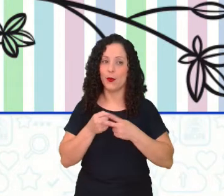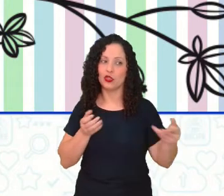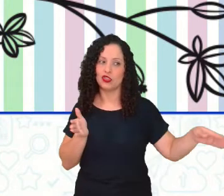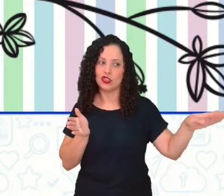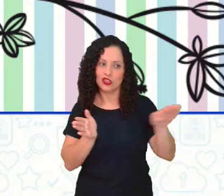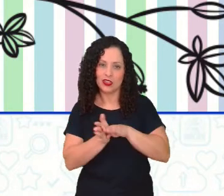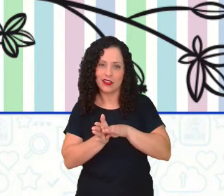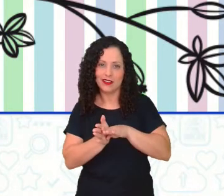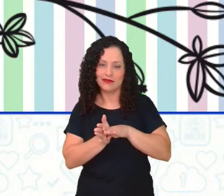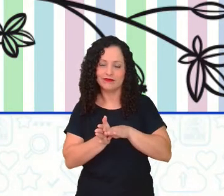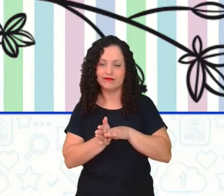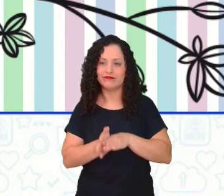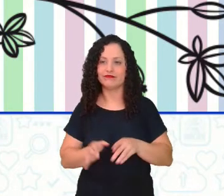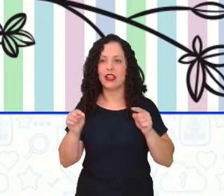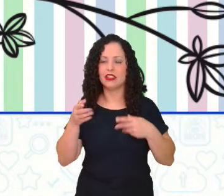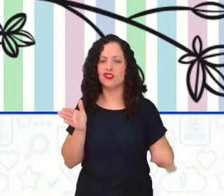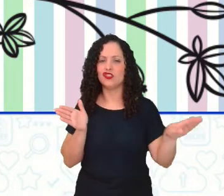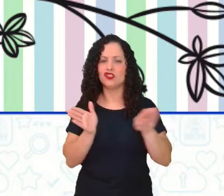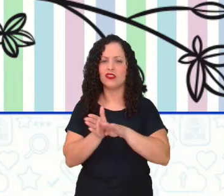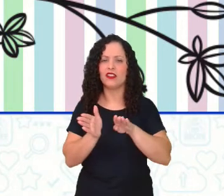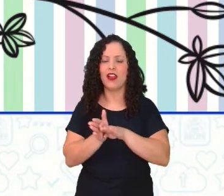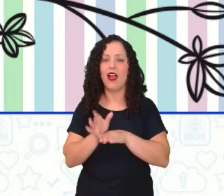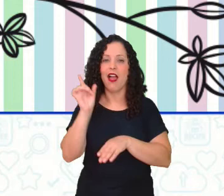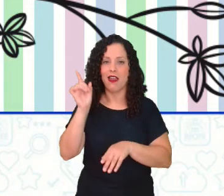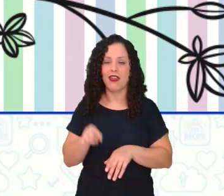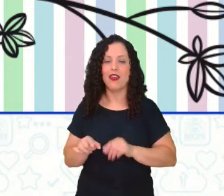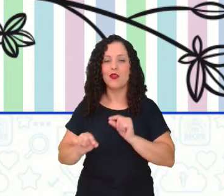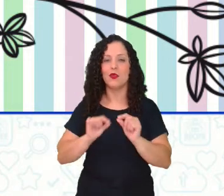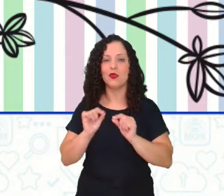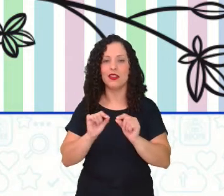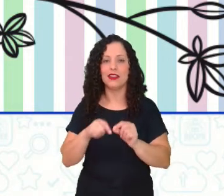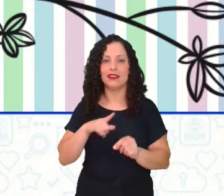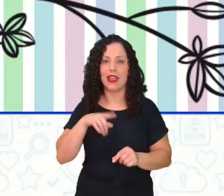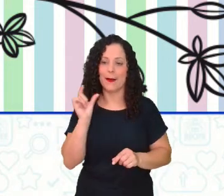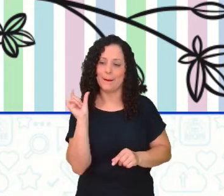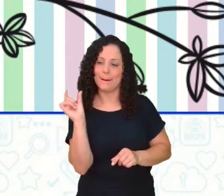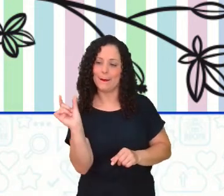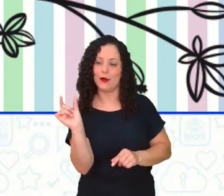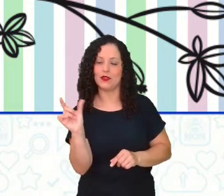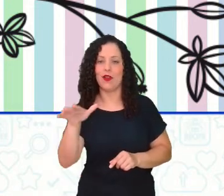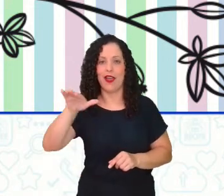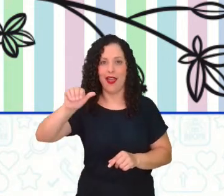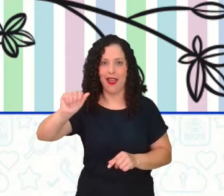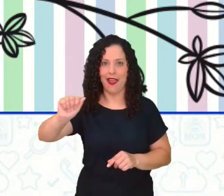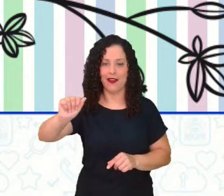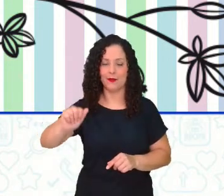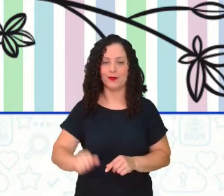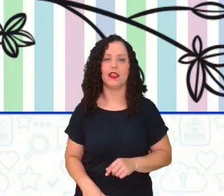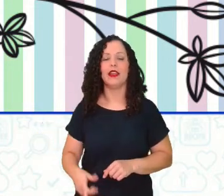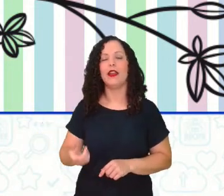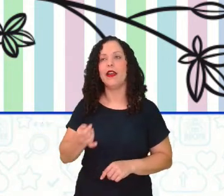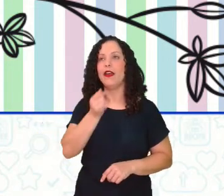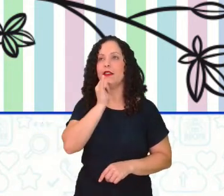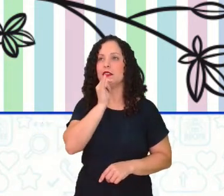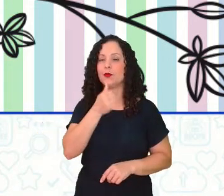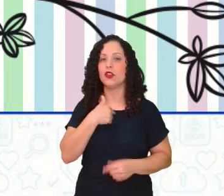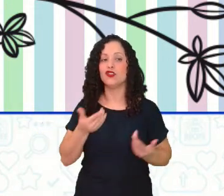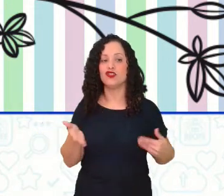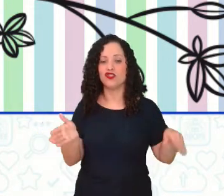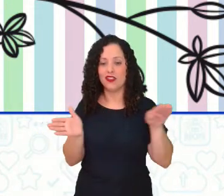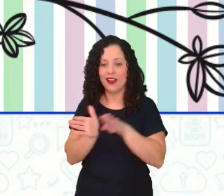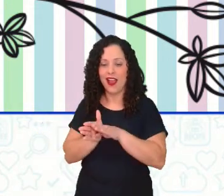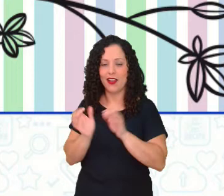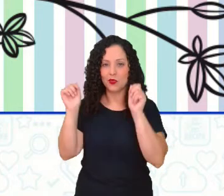verbo chegar é regido, sim, pela preposição a. Então, quando eu disser assim, ó, chegamos ao local da